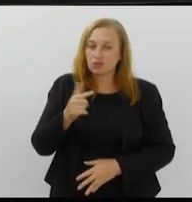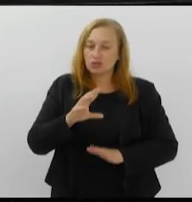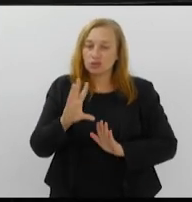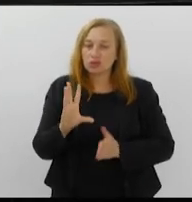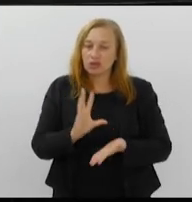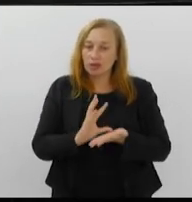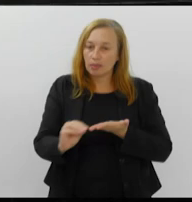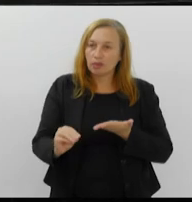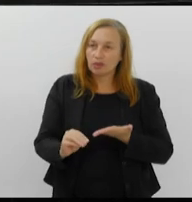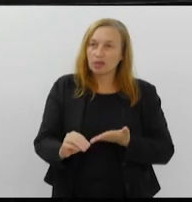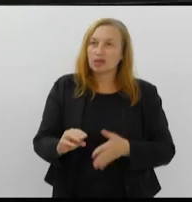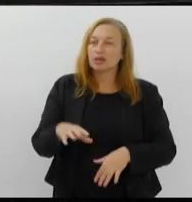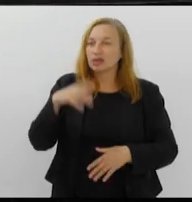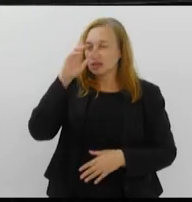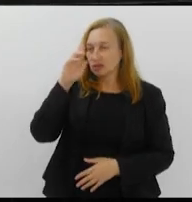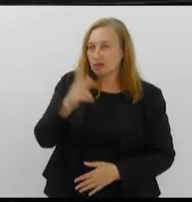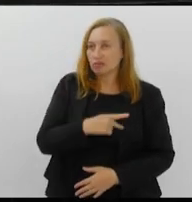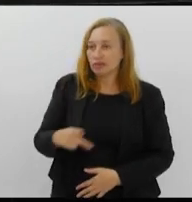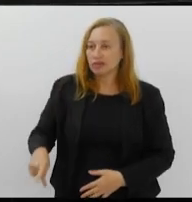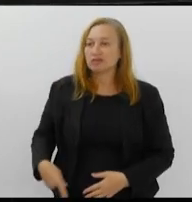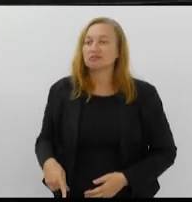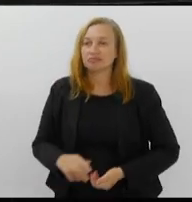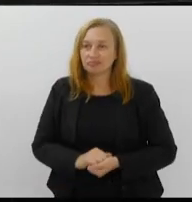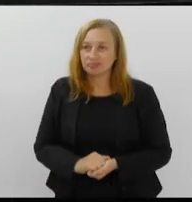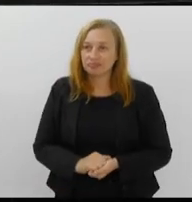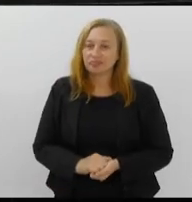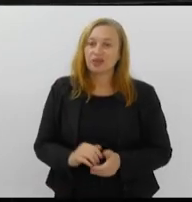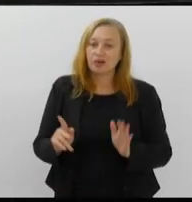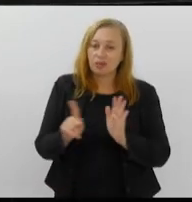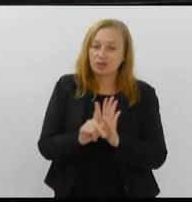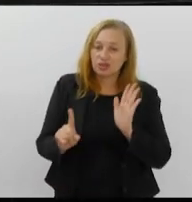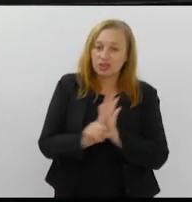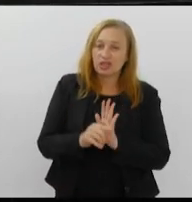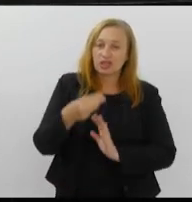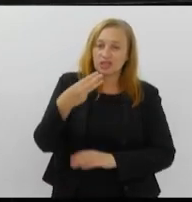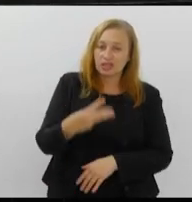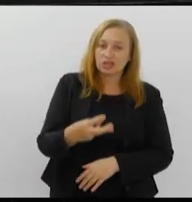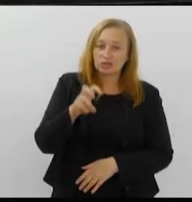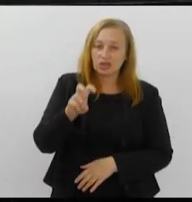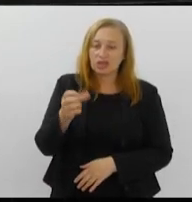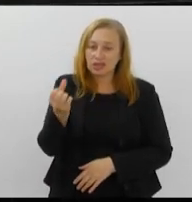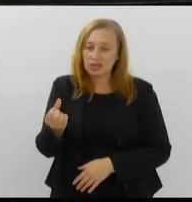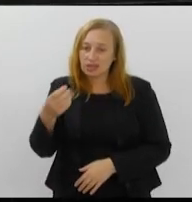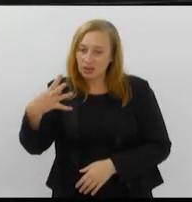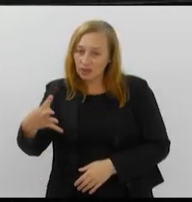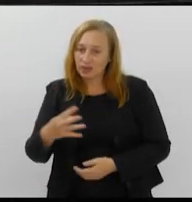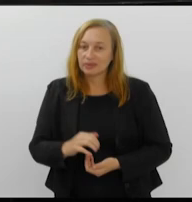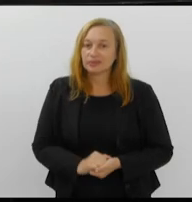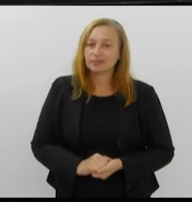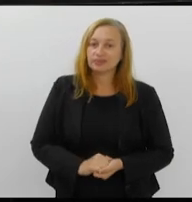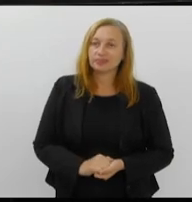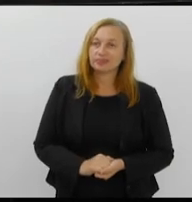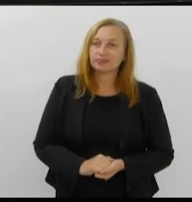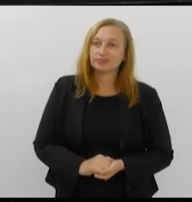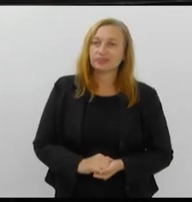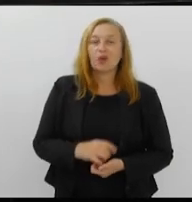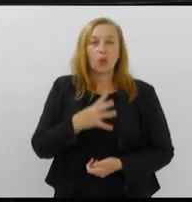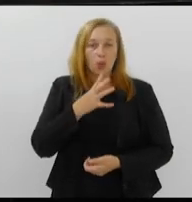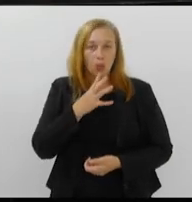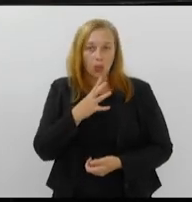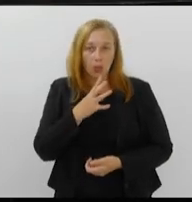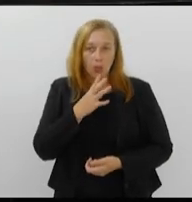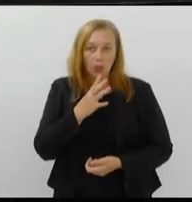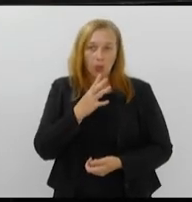senhora presidente, o projeto de lei 3.604, eu